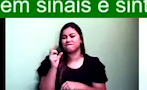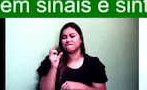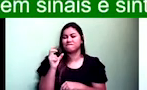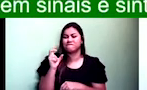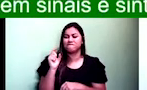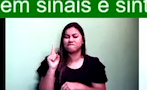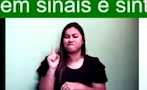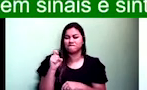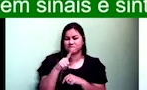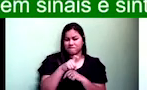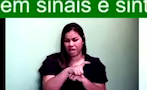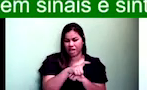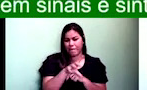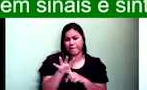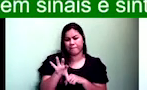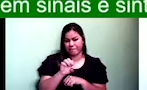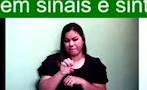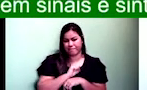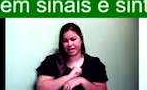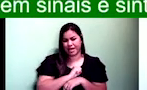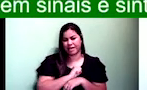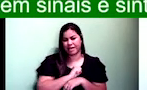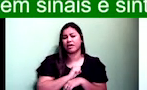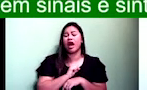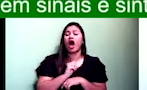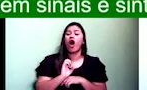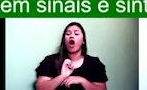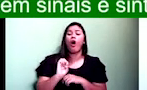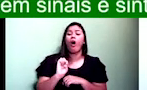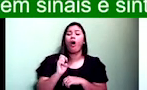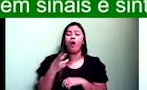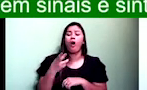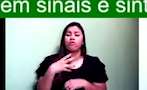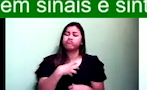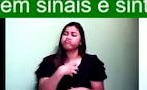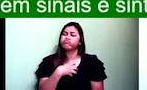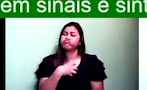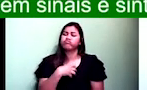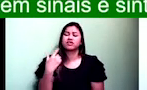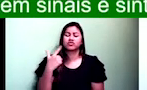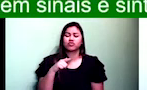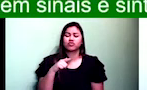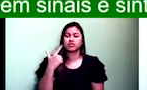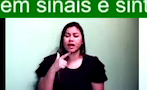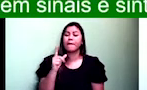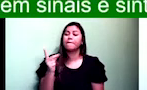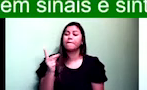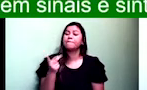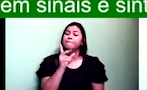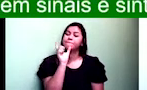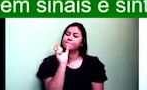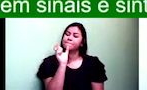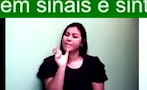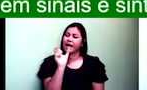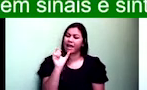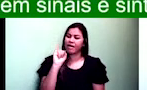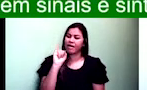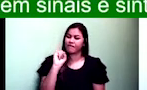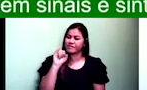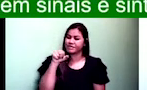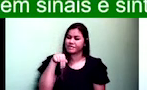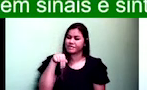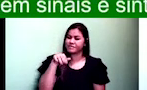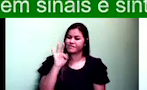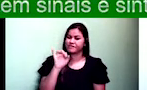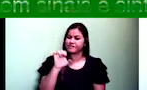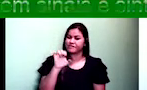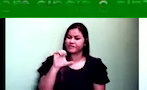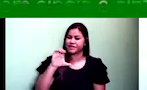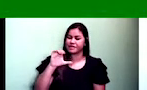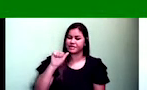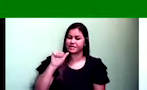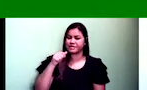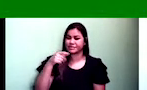e sintomas. Então, esse termo ficou mais adequado, infecções sexualmente transmissíveis.